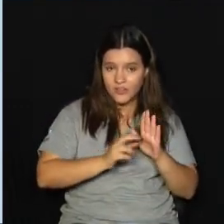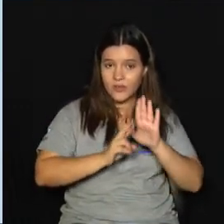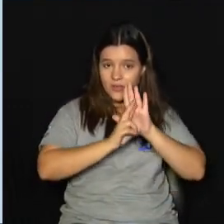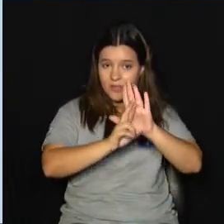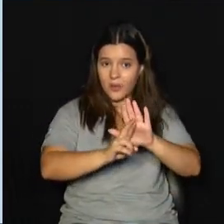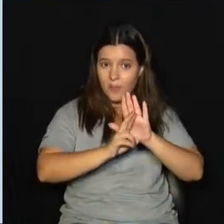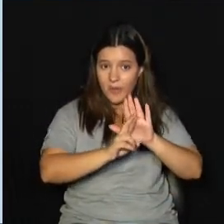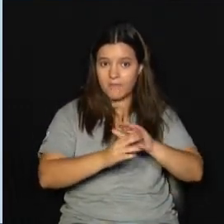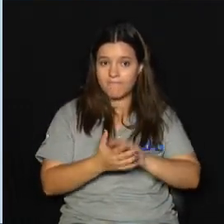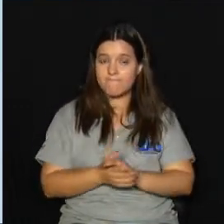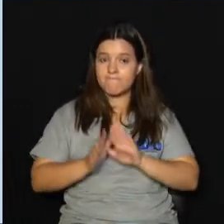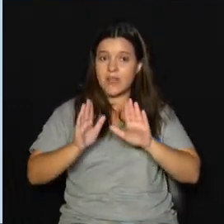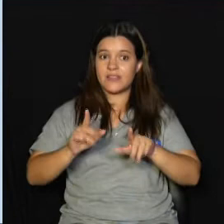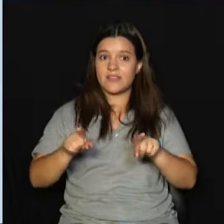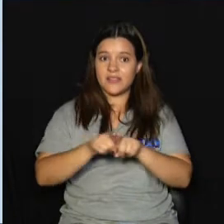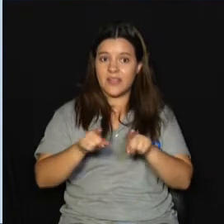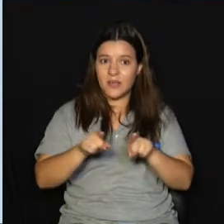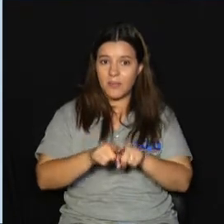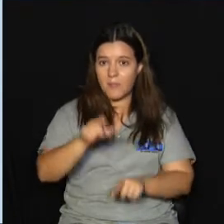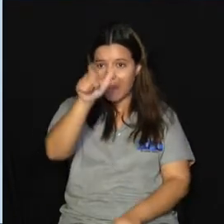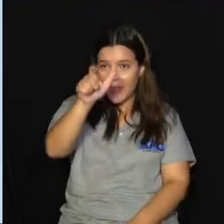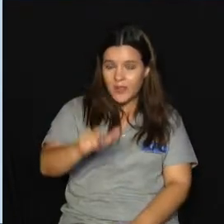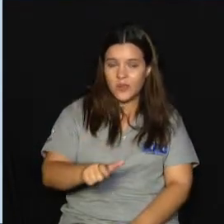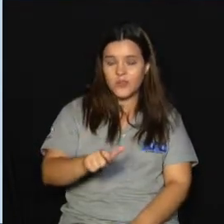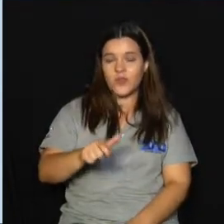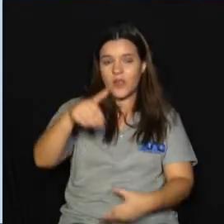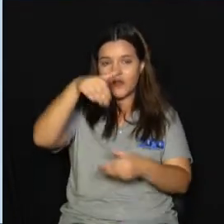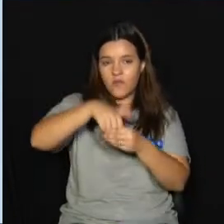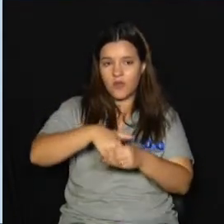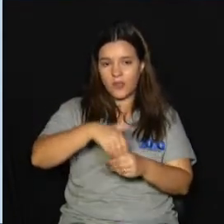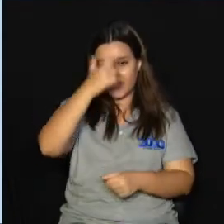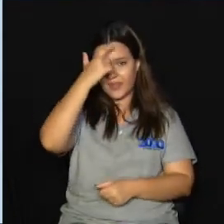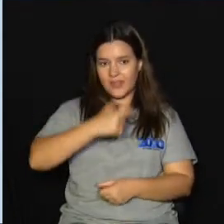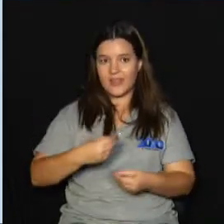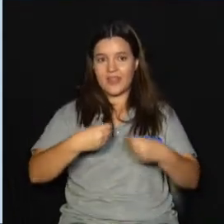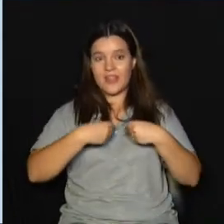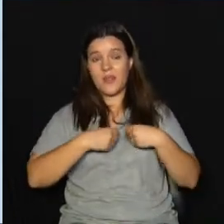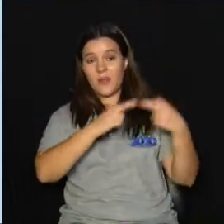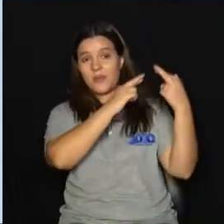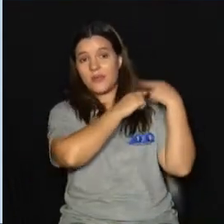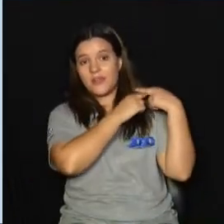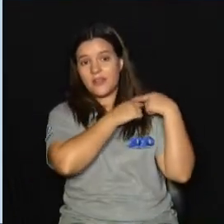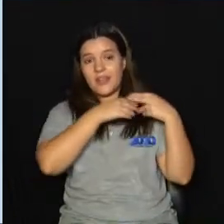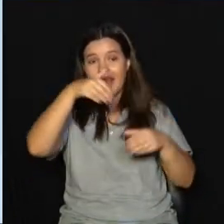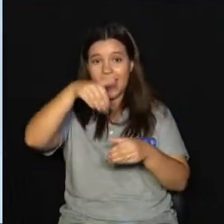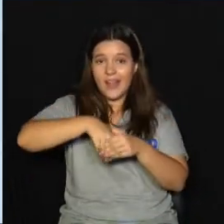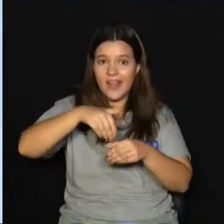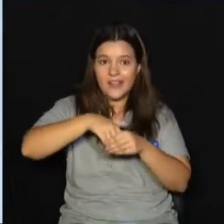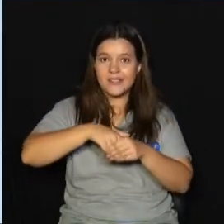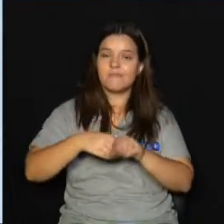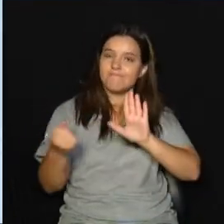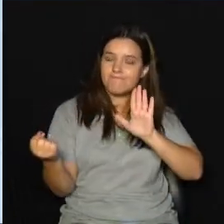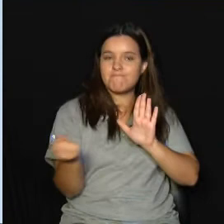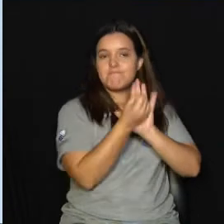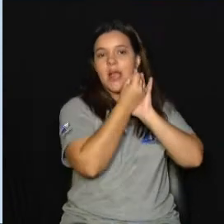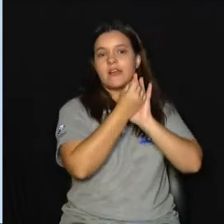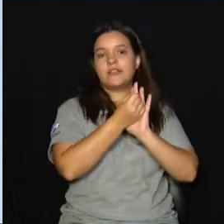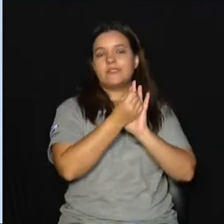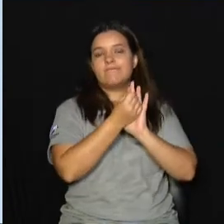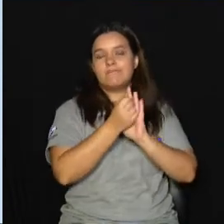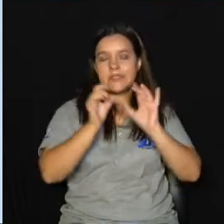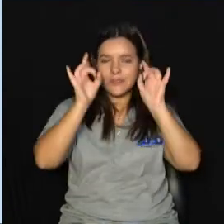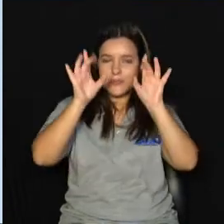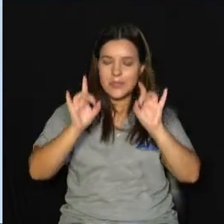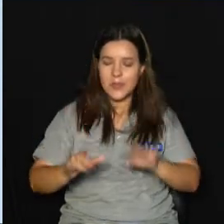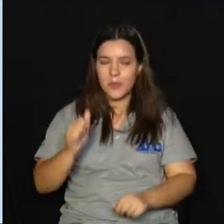representando ali dentro, mas também com esse eleitorado que votou nelas, né. A gente está falando de uma eleição muito significativa para as mulheres, e